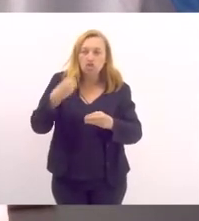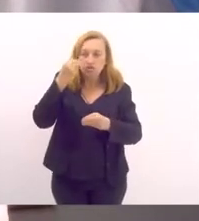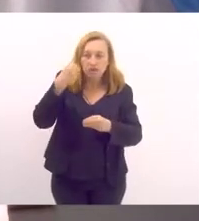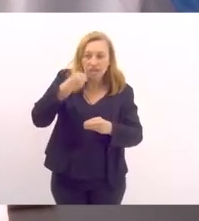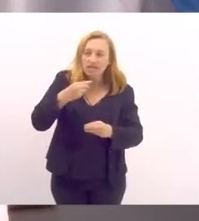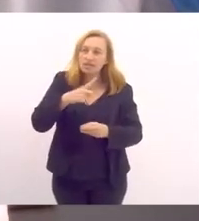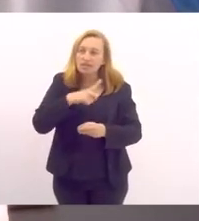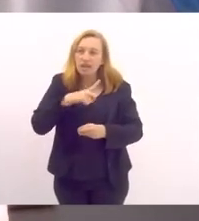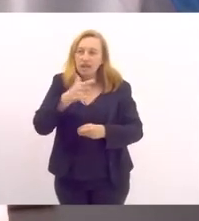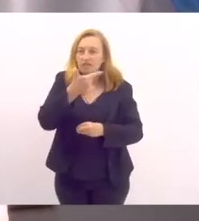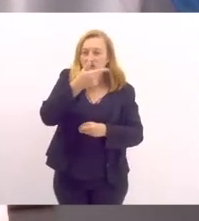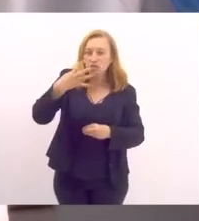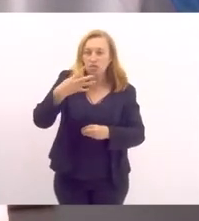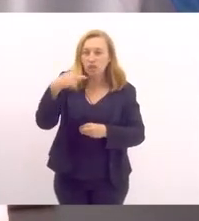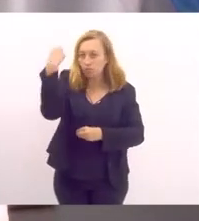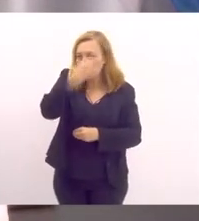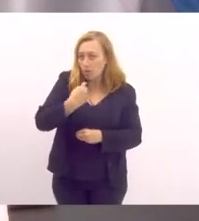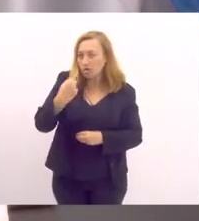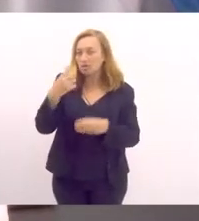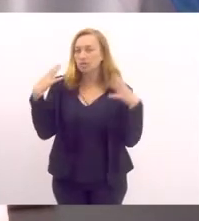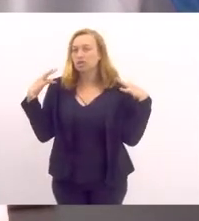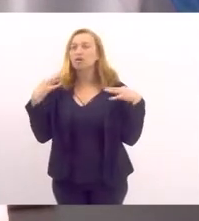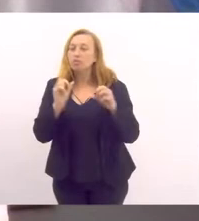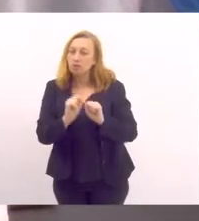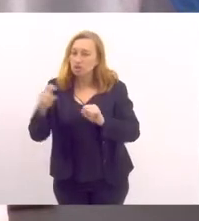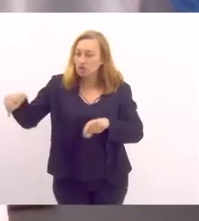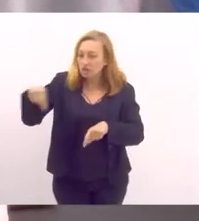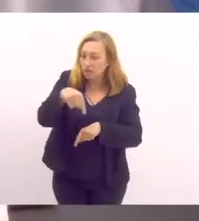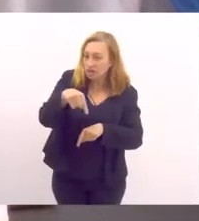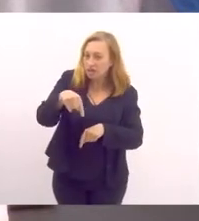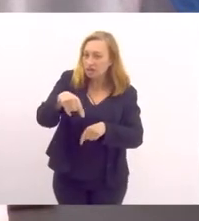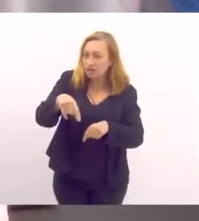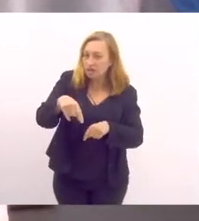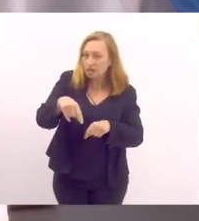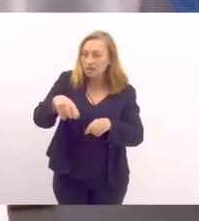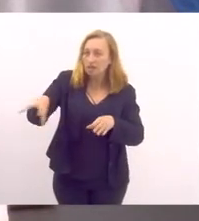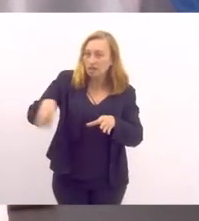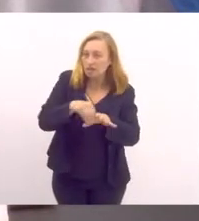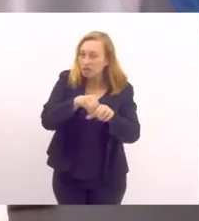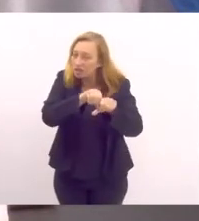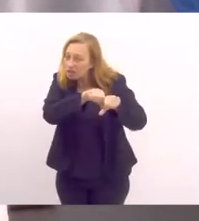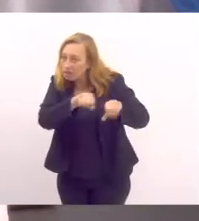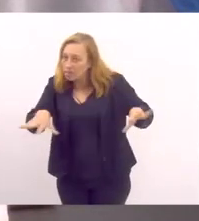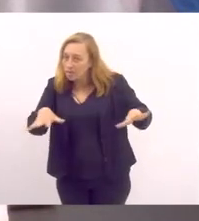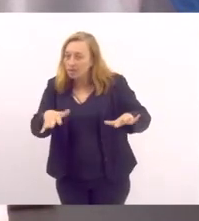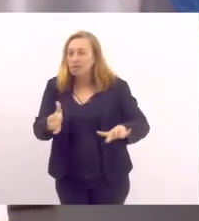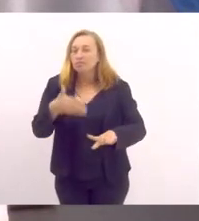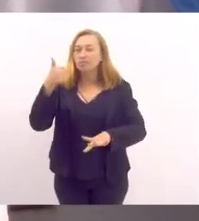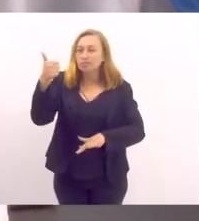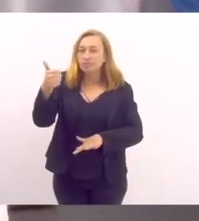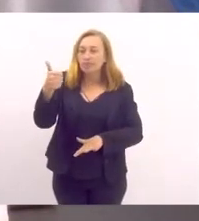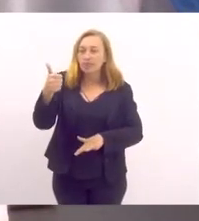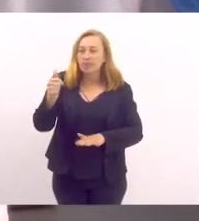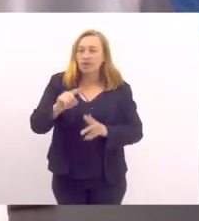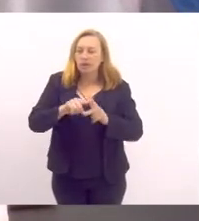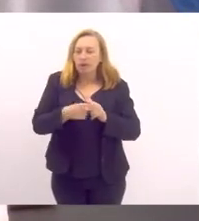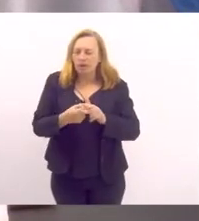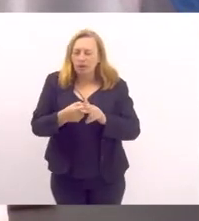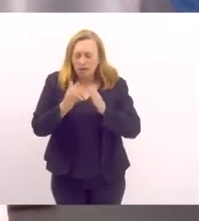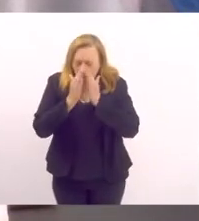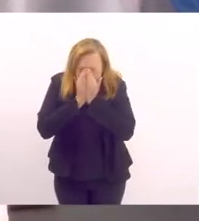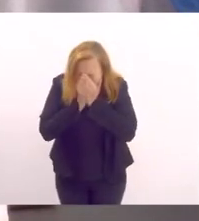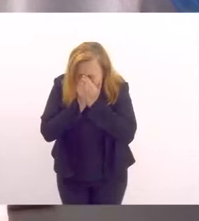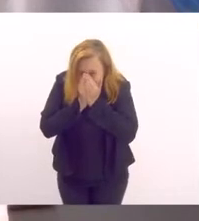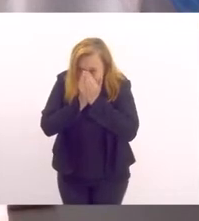24 horas o turismo, que pode chegar aqui e agregar, ampliar, melhorar, aperfeiçoar, e por isso essa é